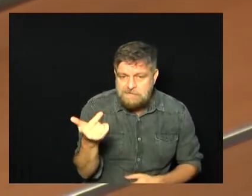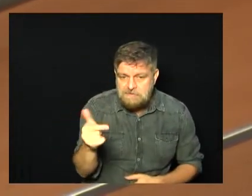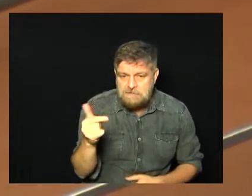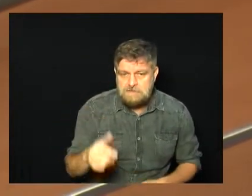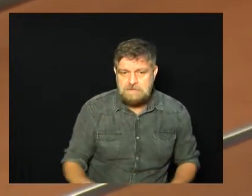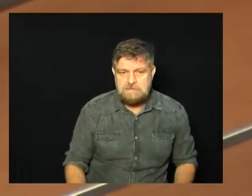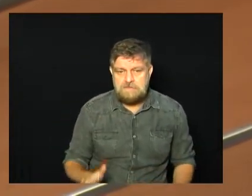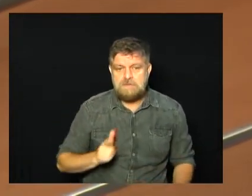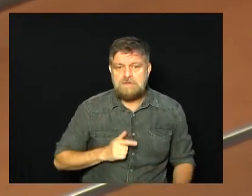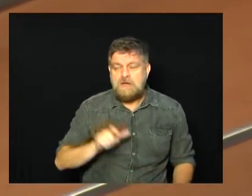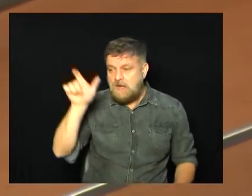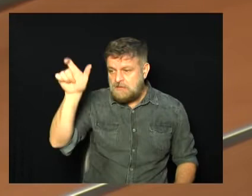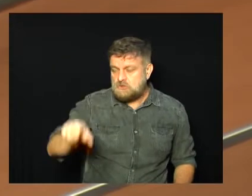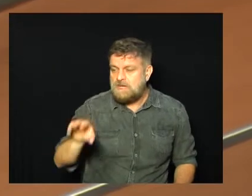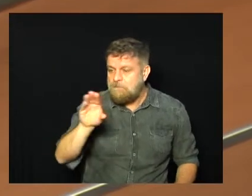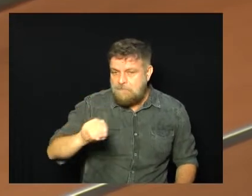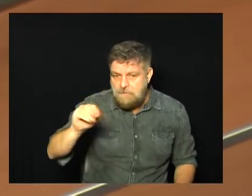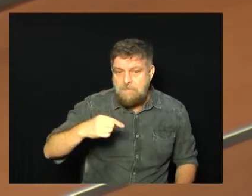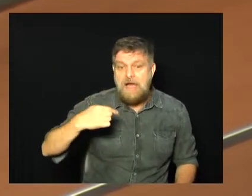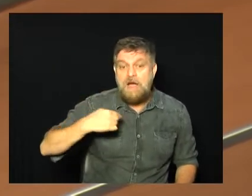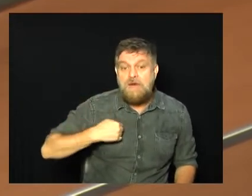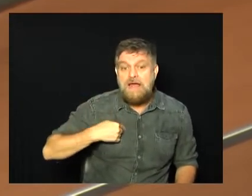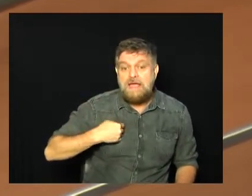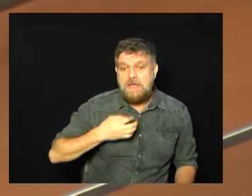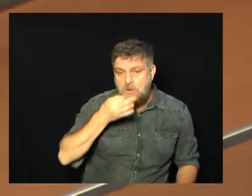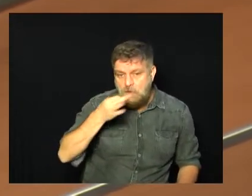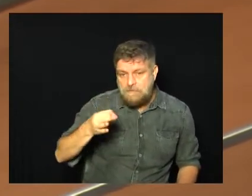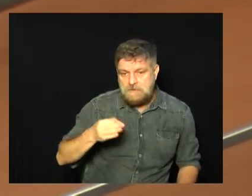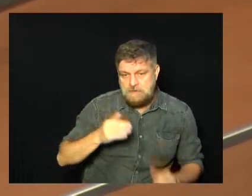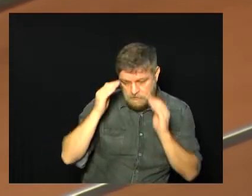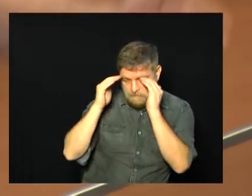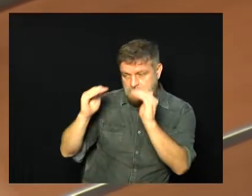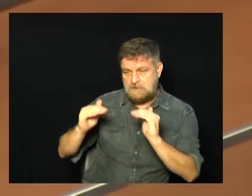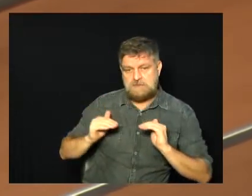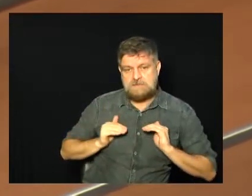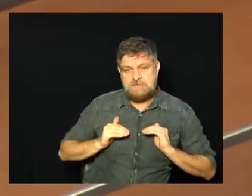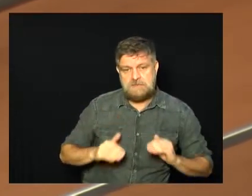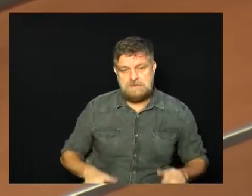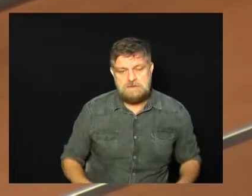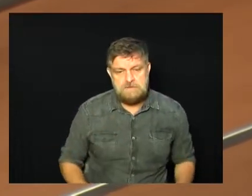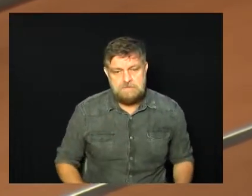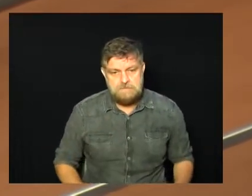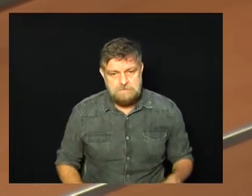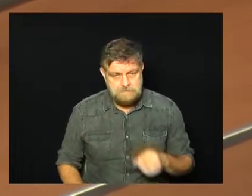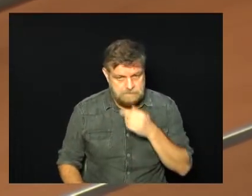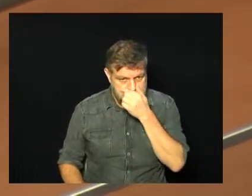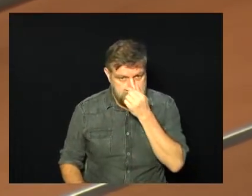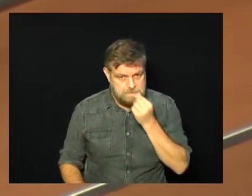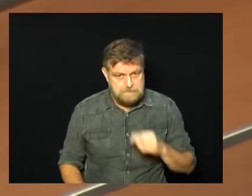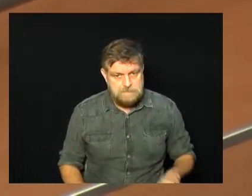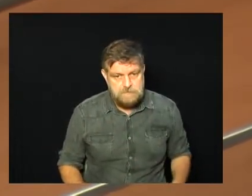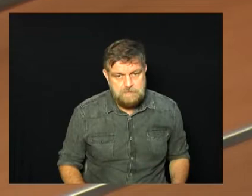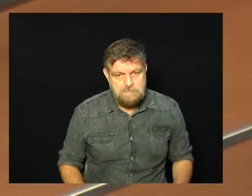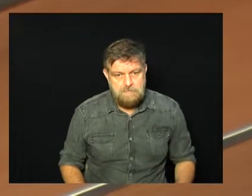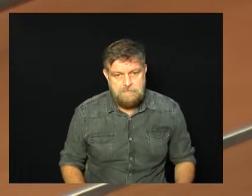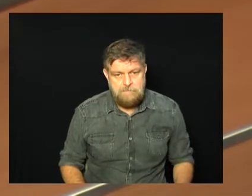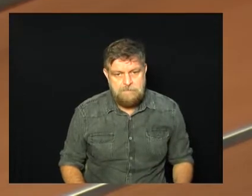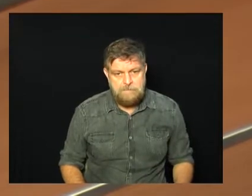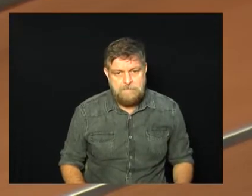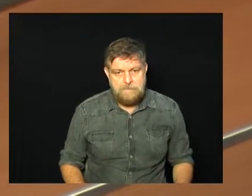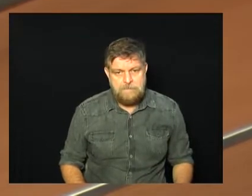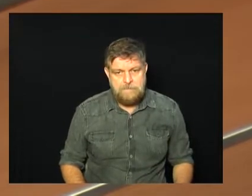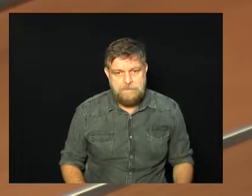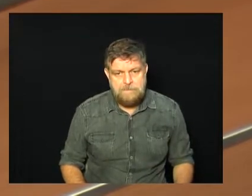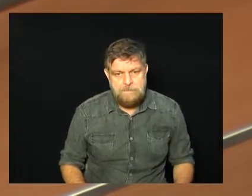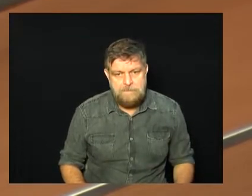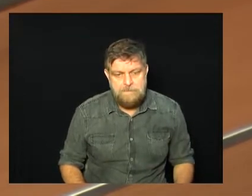se manifestou, agora eu estou me manifestando, por gentileza. Por favor, Vasco. Vasco. Sim, sem... Eu não estou